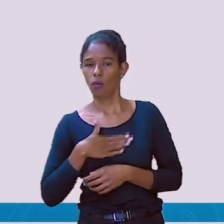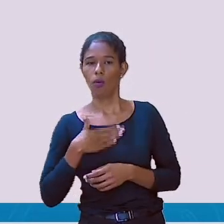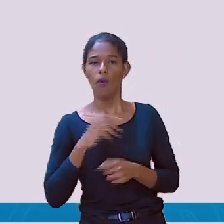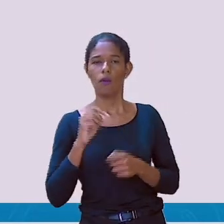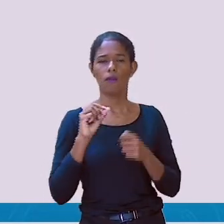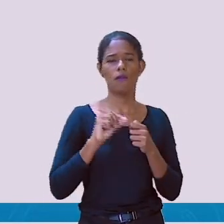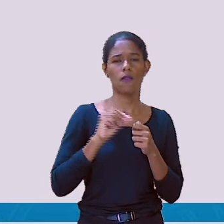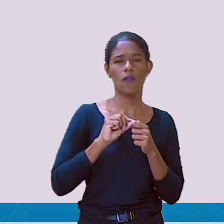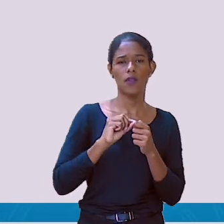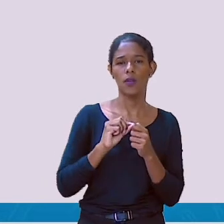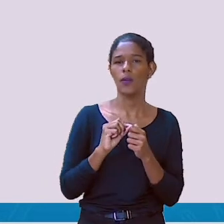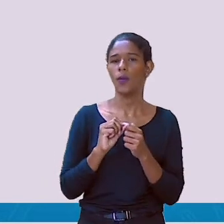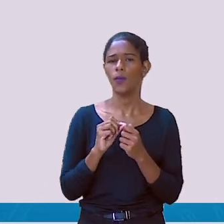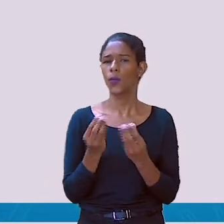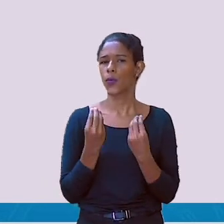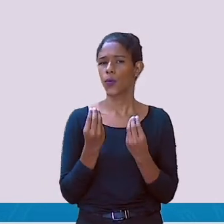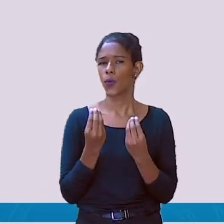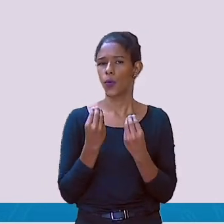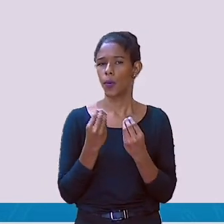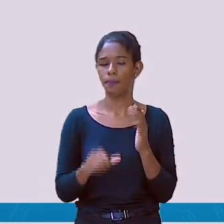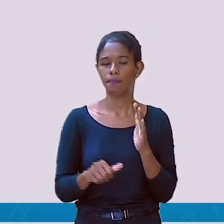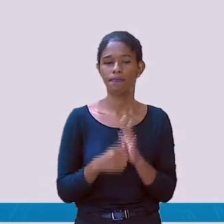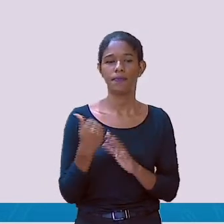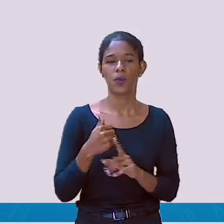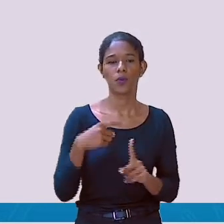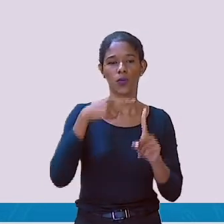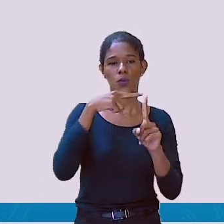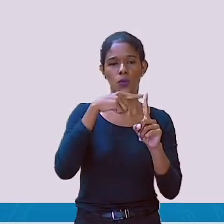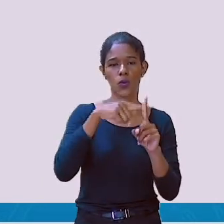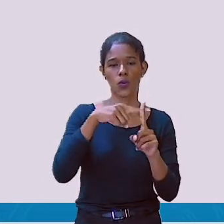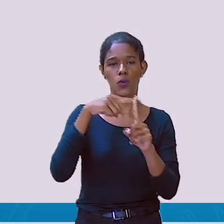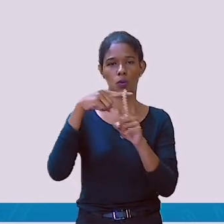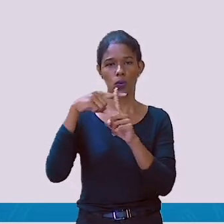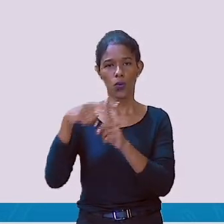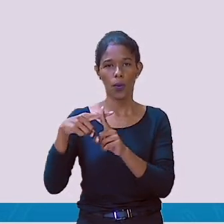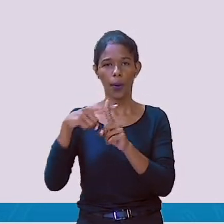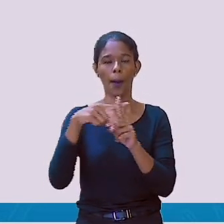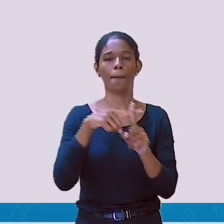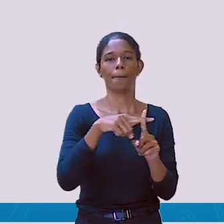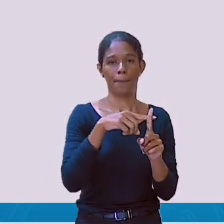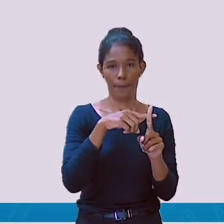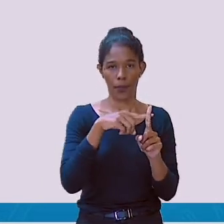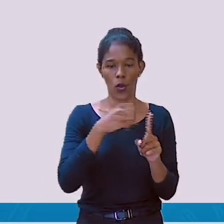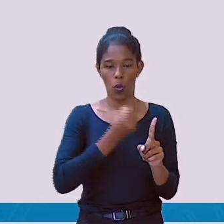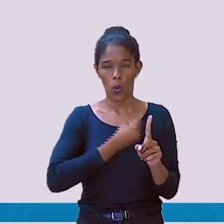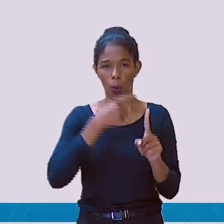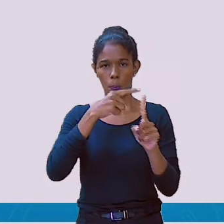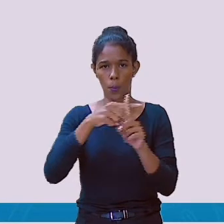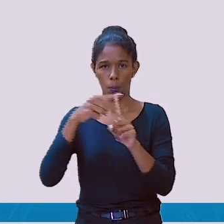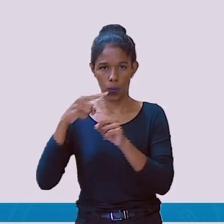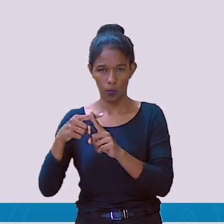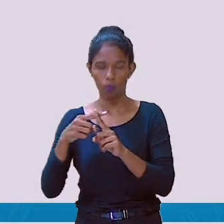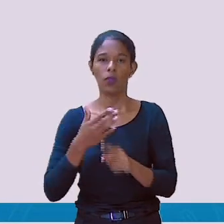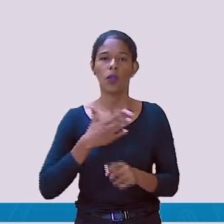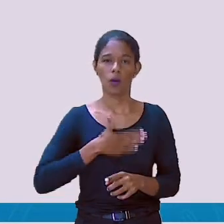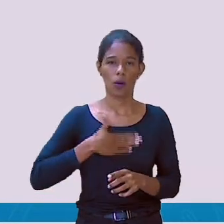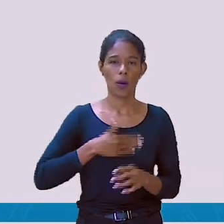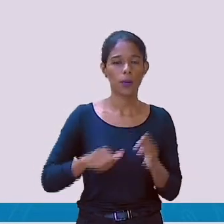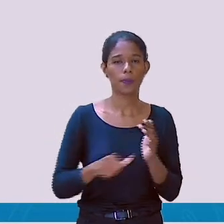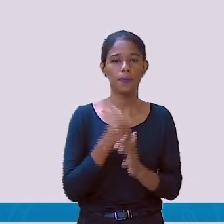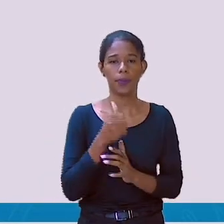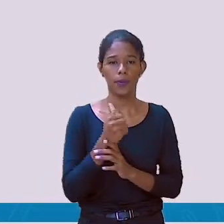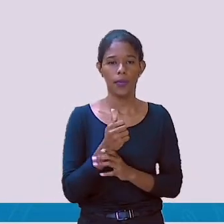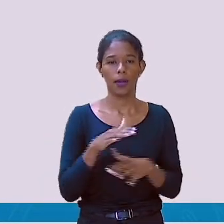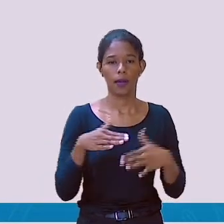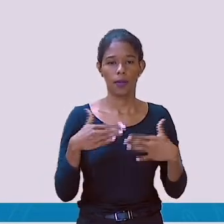de somar todos os positivos e somo à parte os negativos. Aí é só efetuar a